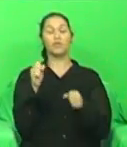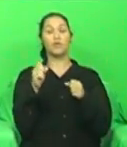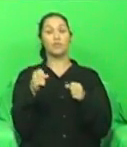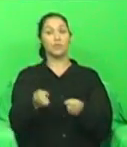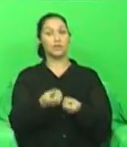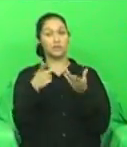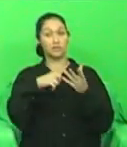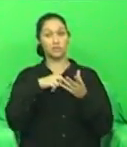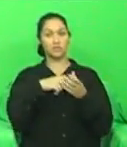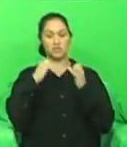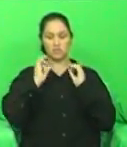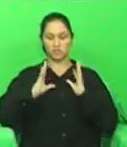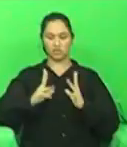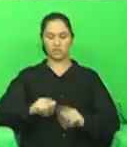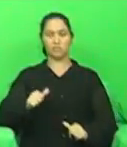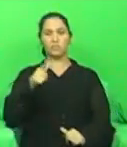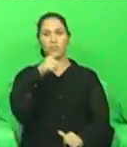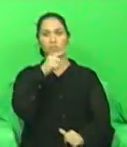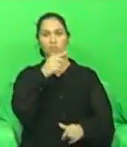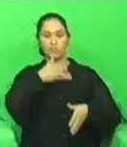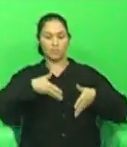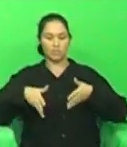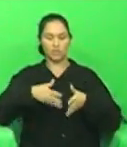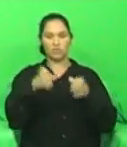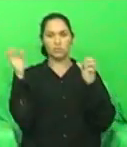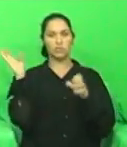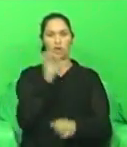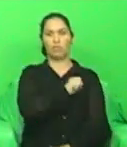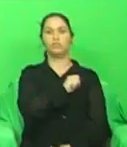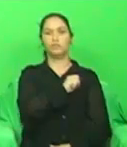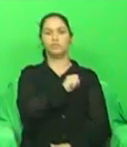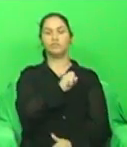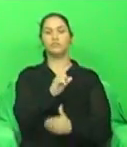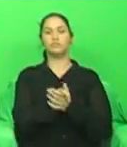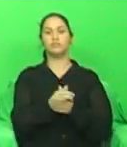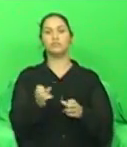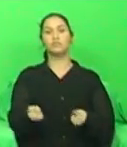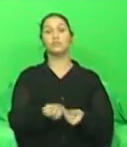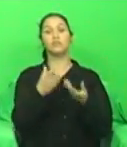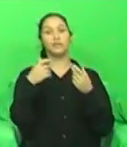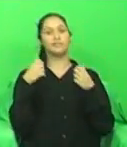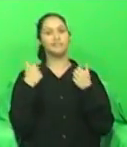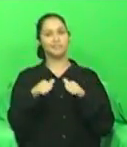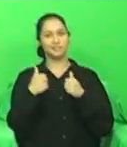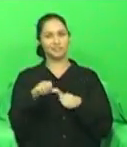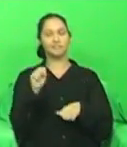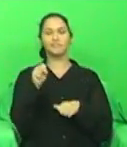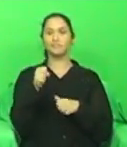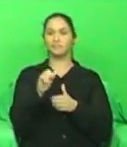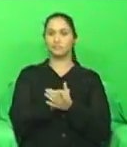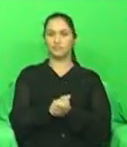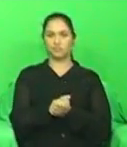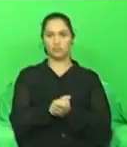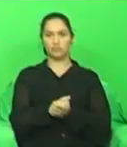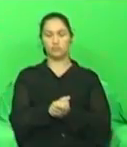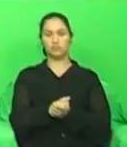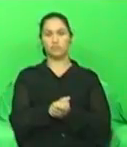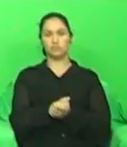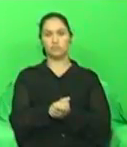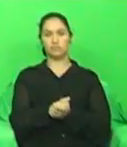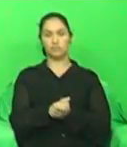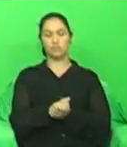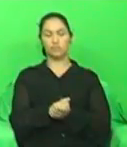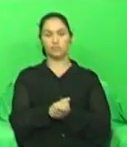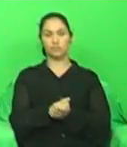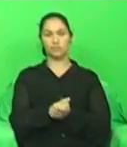vereador sim com certeza há uma necessidade principalmente claro